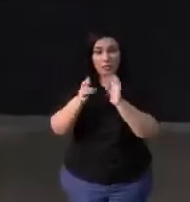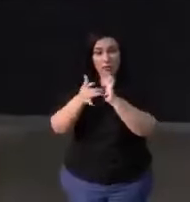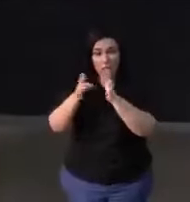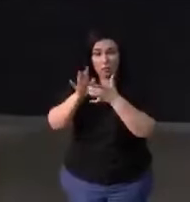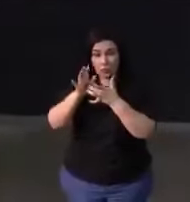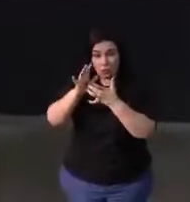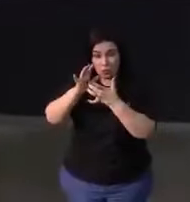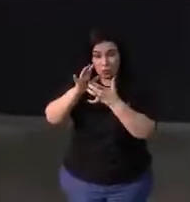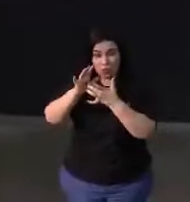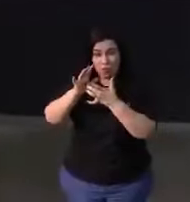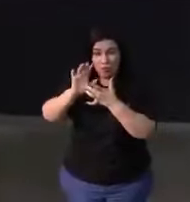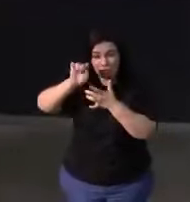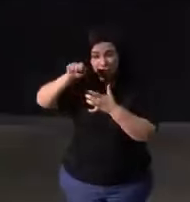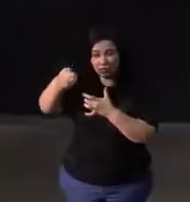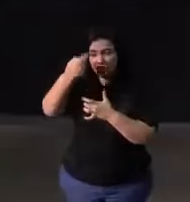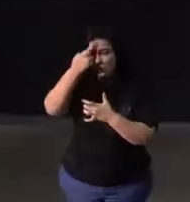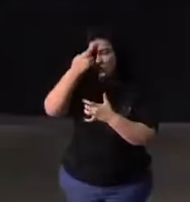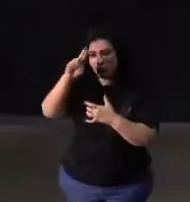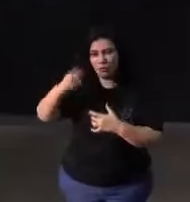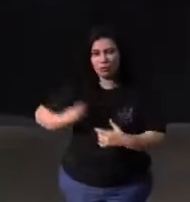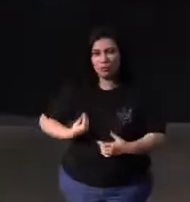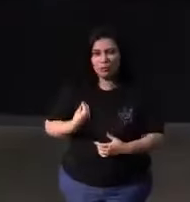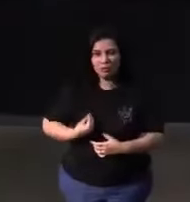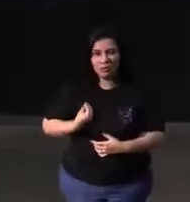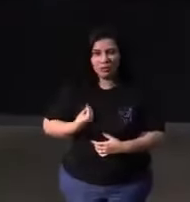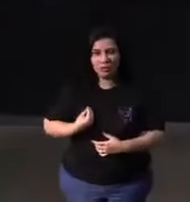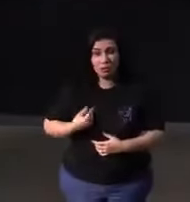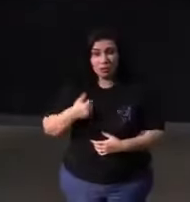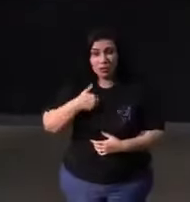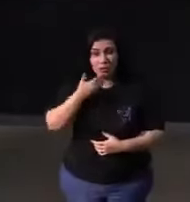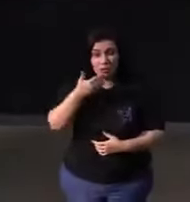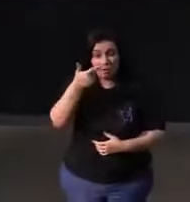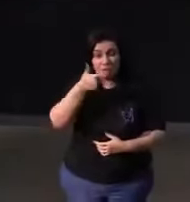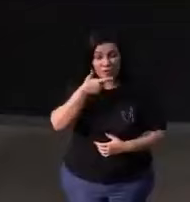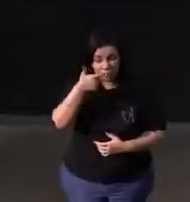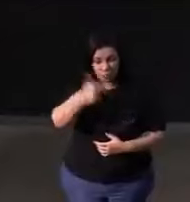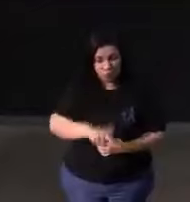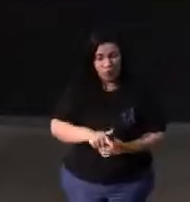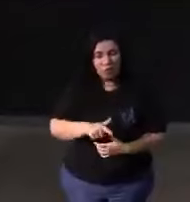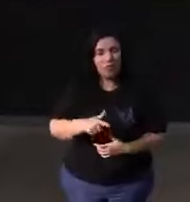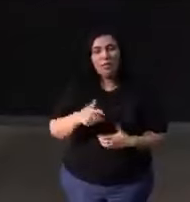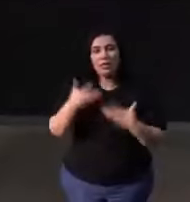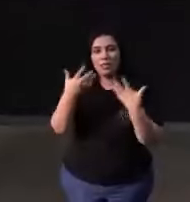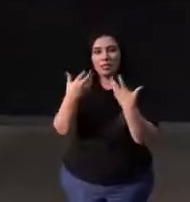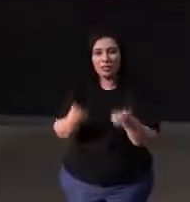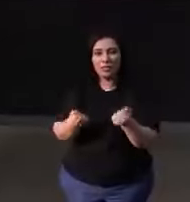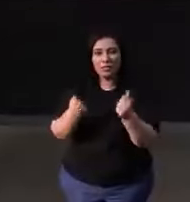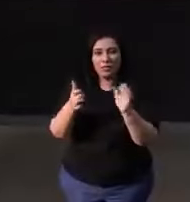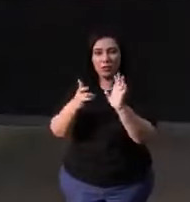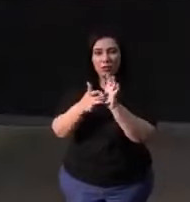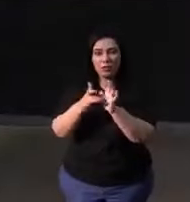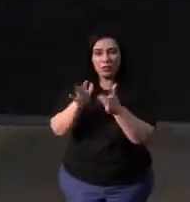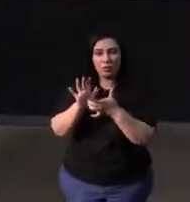como Senhor da sua vida. Eu vou repetir: aceitando